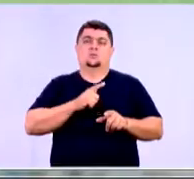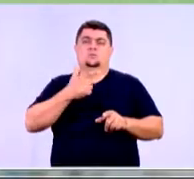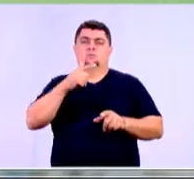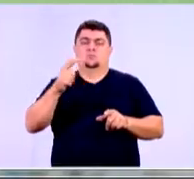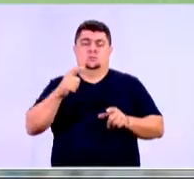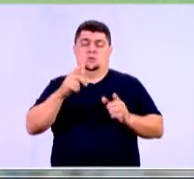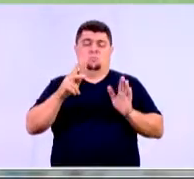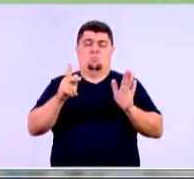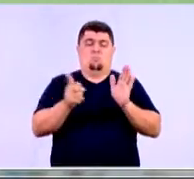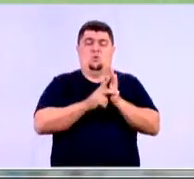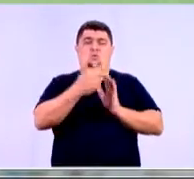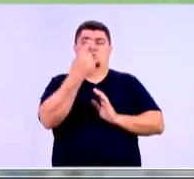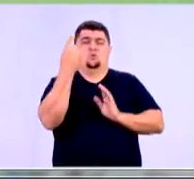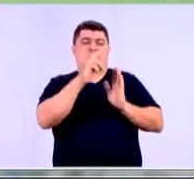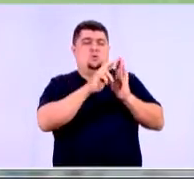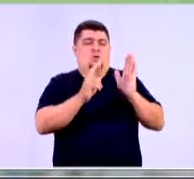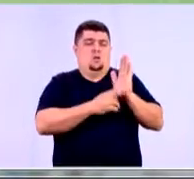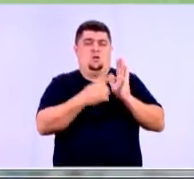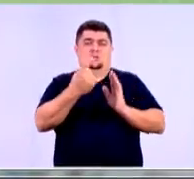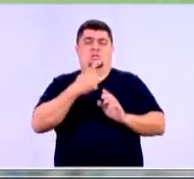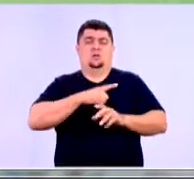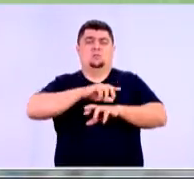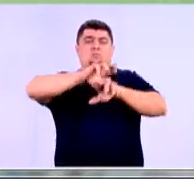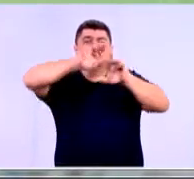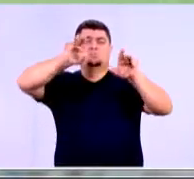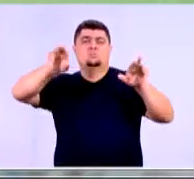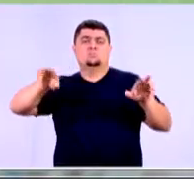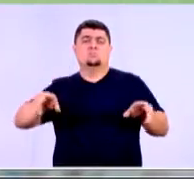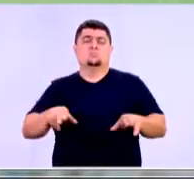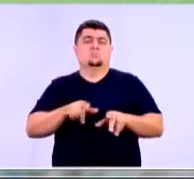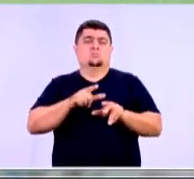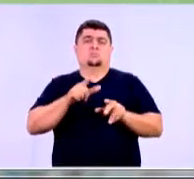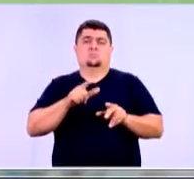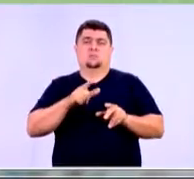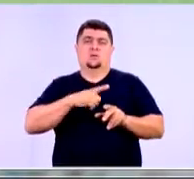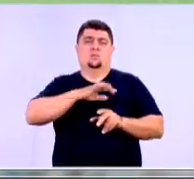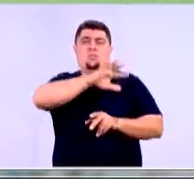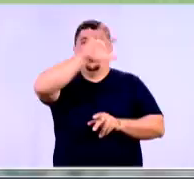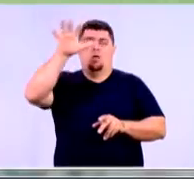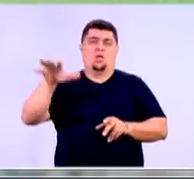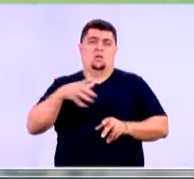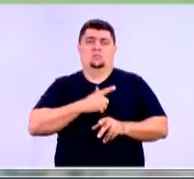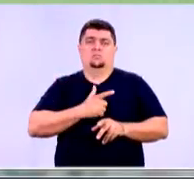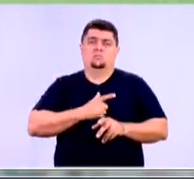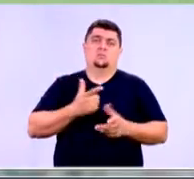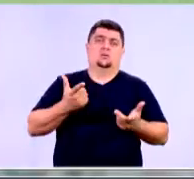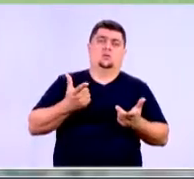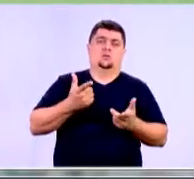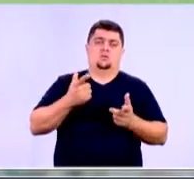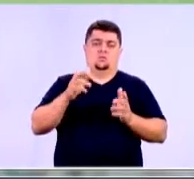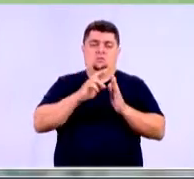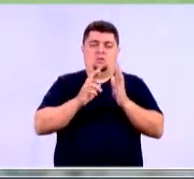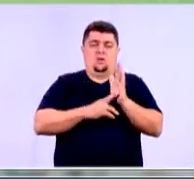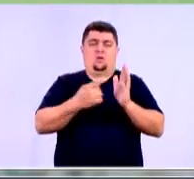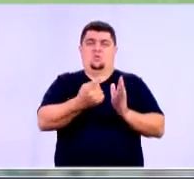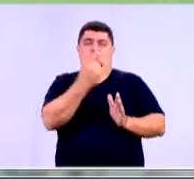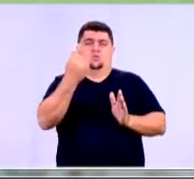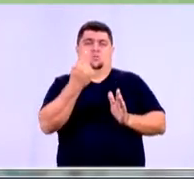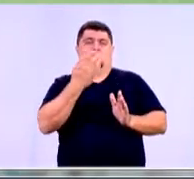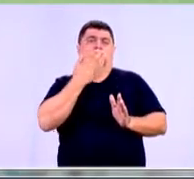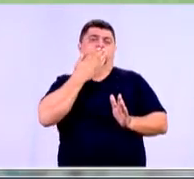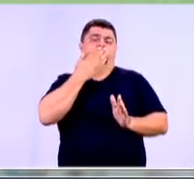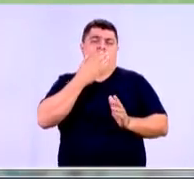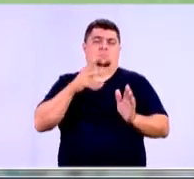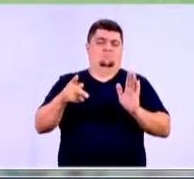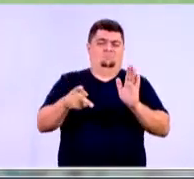modelo único, né, professor? Mas existem guias gerais. Exatamente, não existe um modelo único. O ideal é realmente personalizar